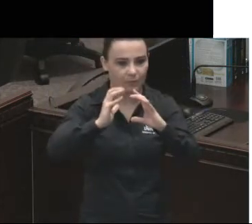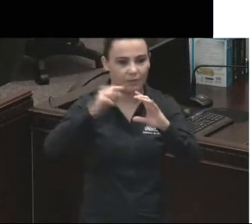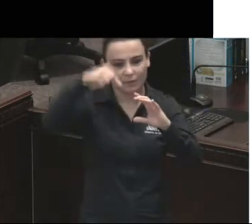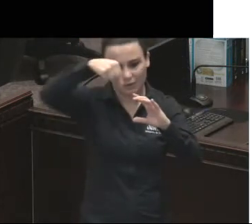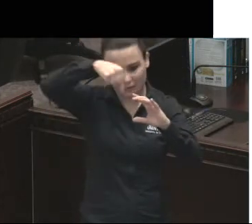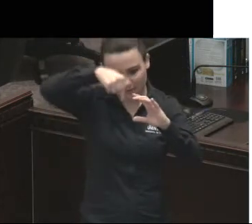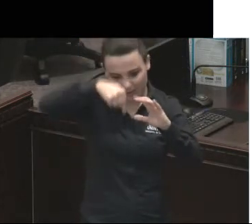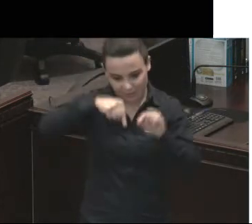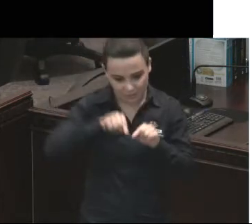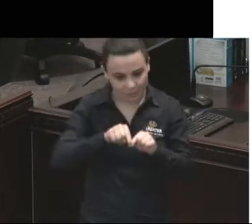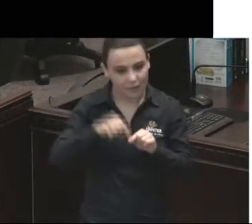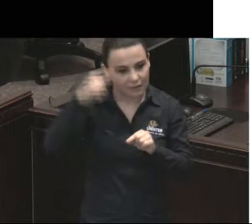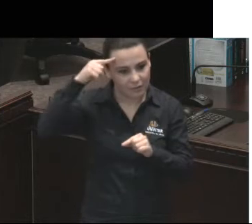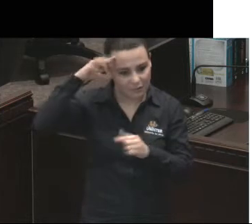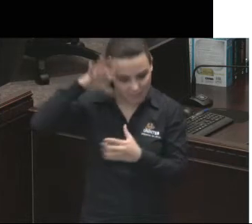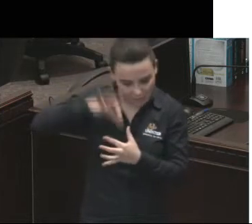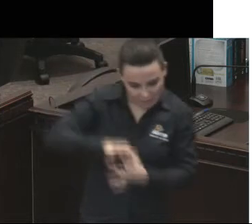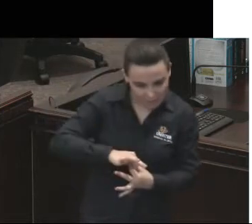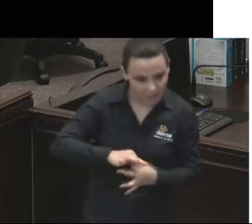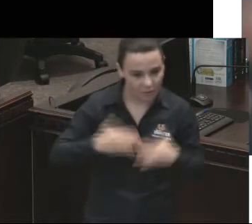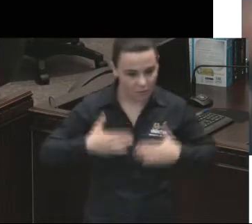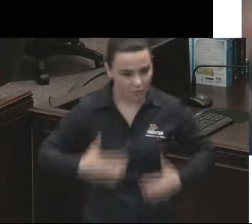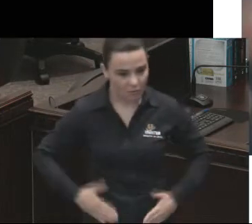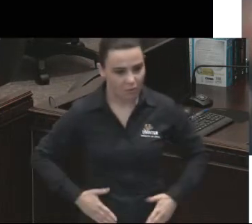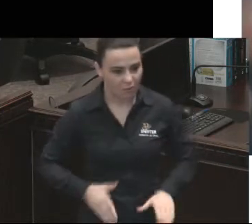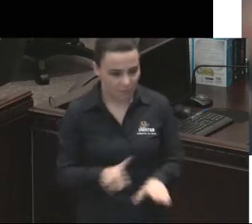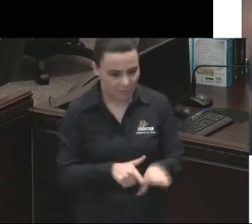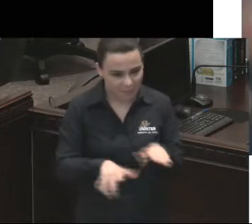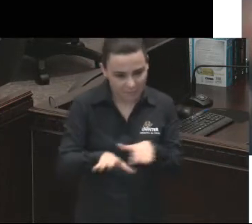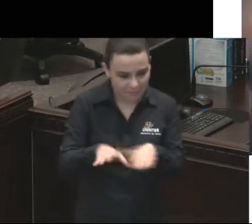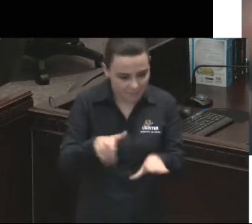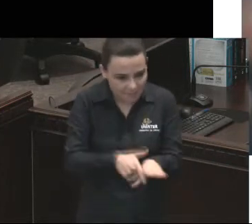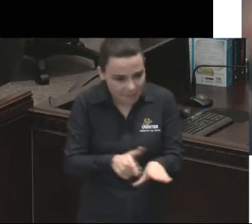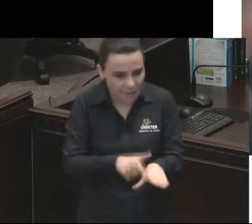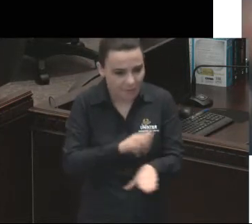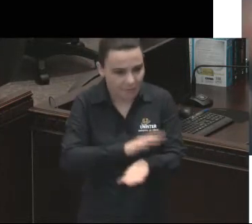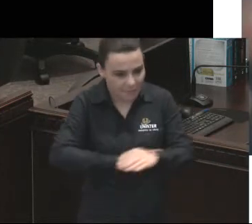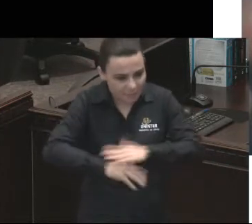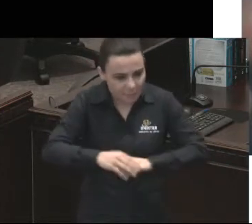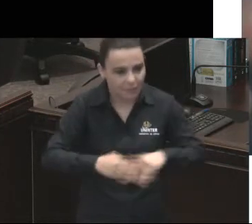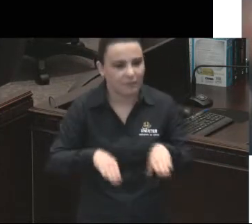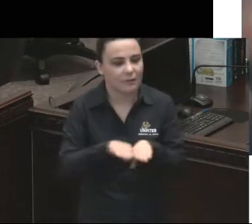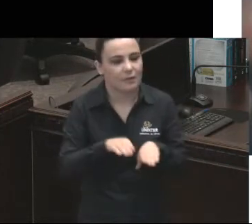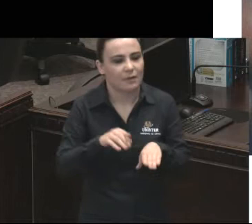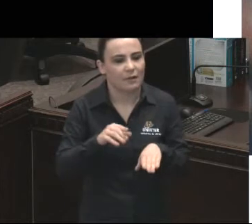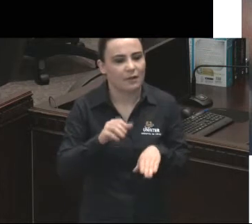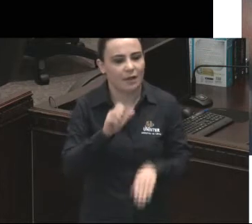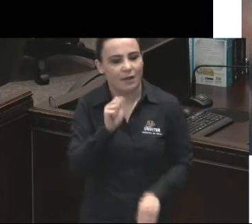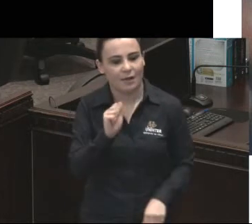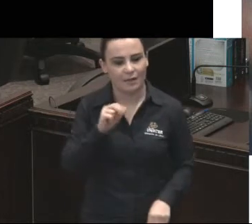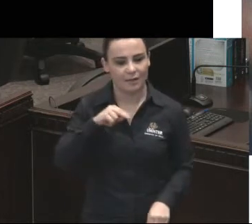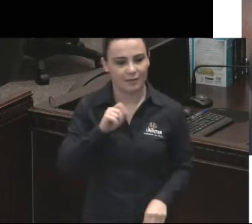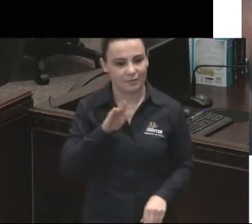consegue estender a mão, nem o pé. Né? E também ela faz esse depósito de chumbo nos dentes